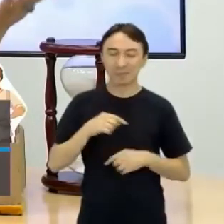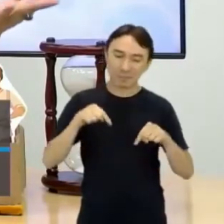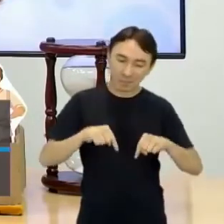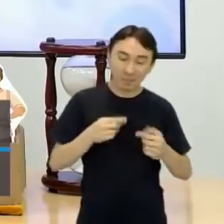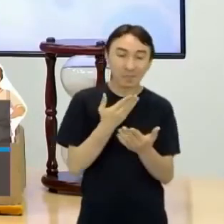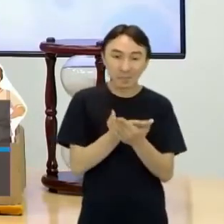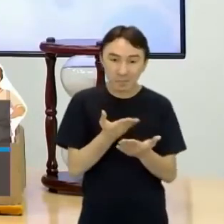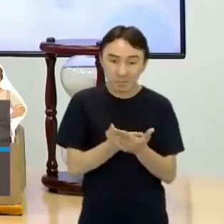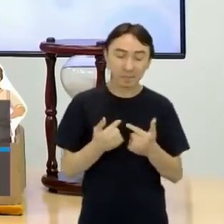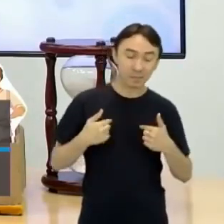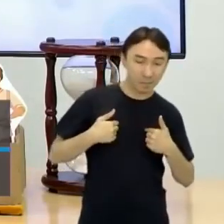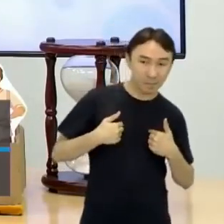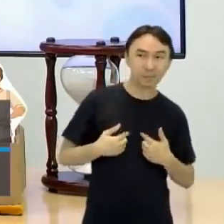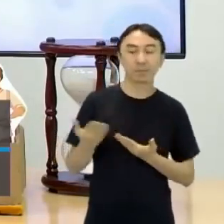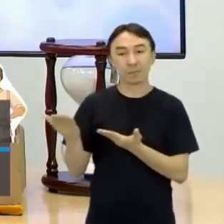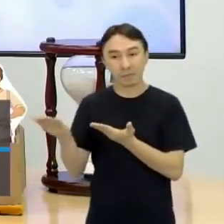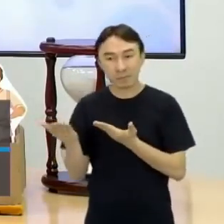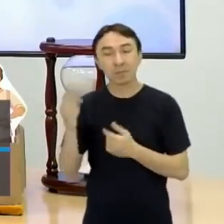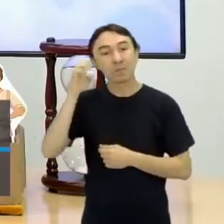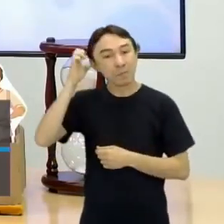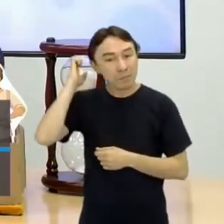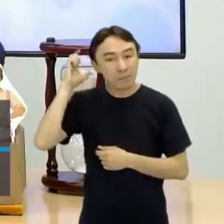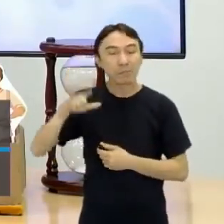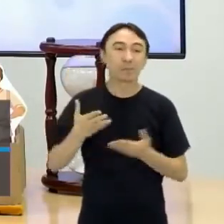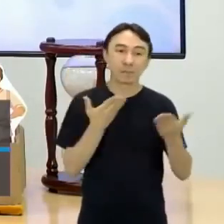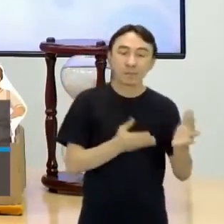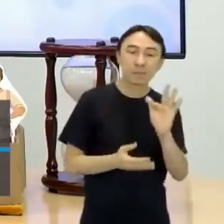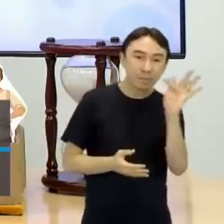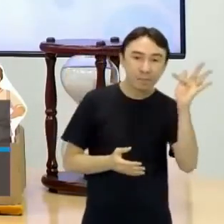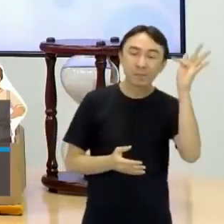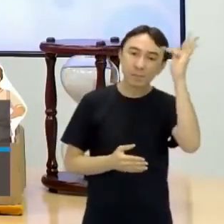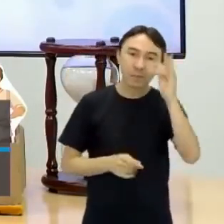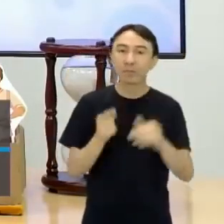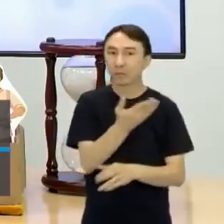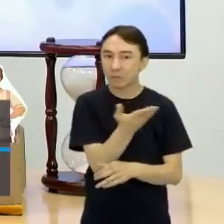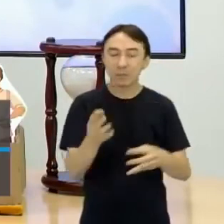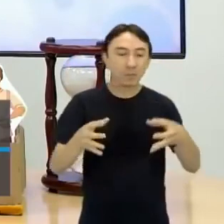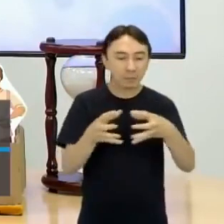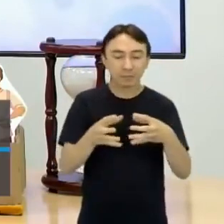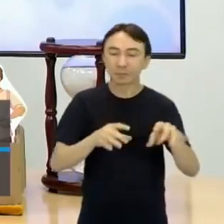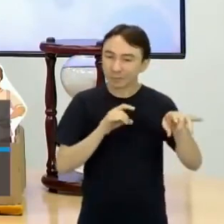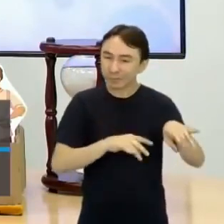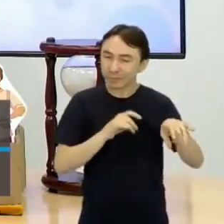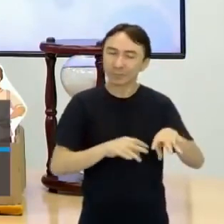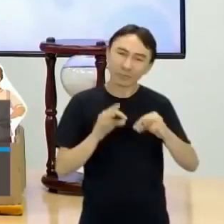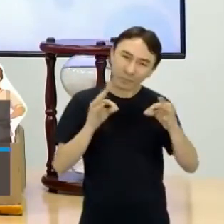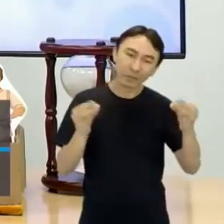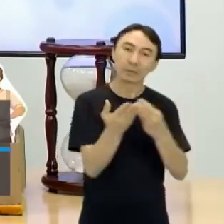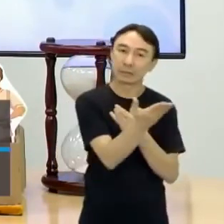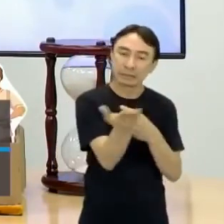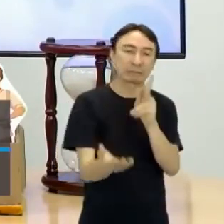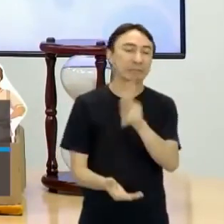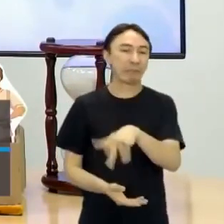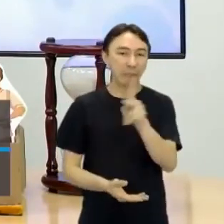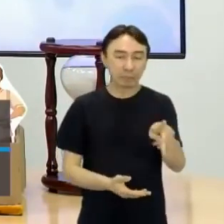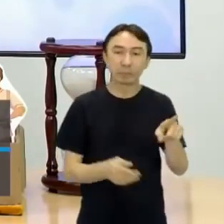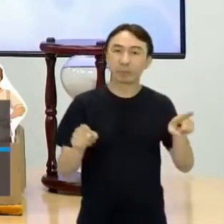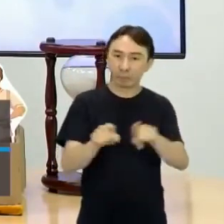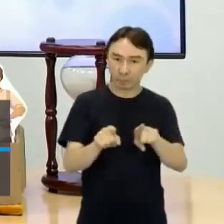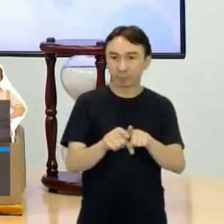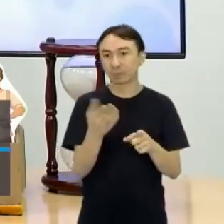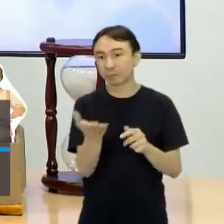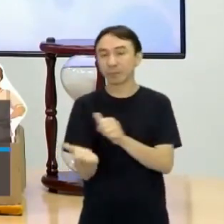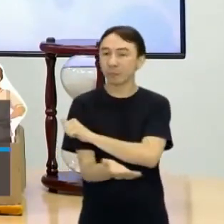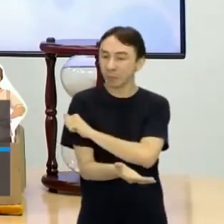pela Flávia, pela equipe técnica e por vocês, professores, alunos que estão aqui comigo. Antes de começar a aula, eu quero dar um recado bem importante, que